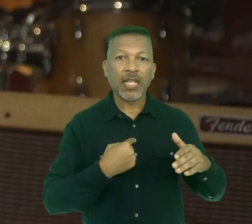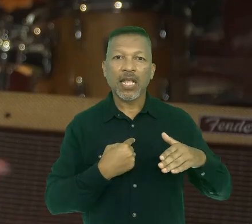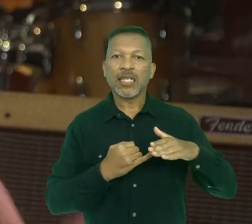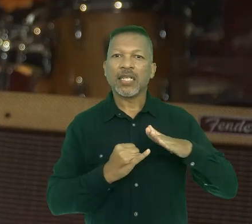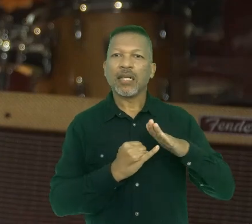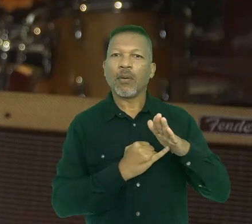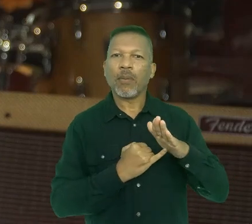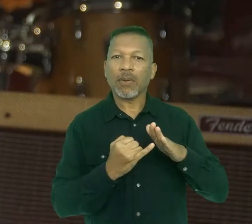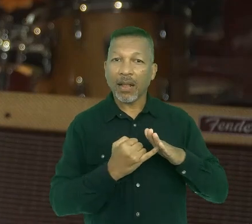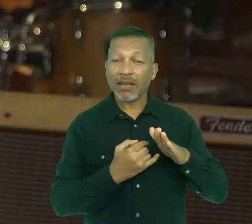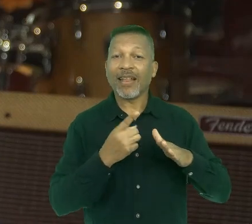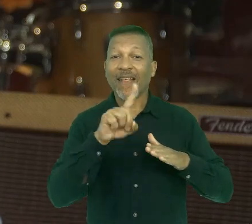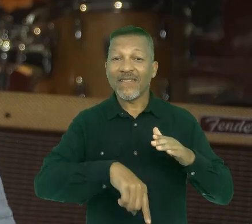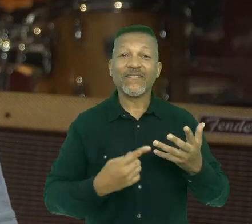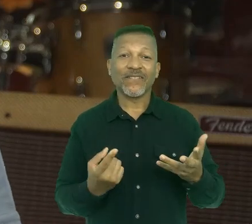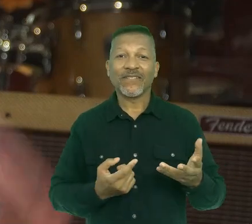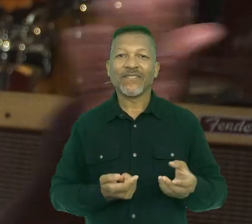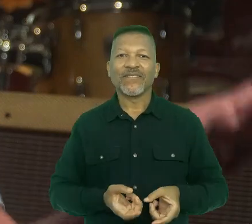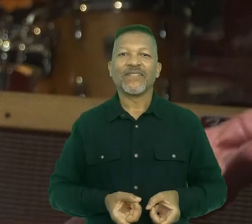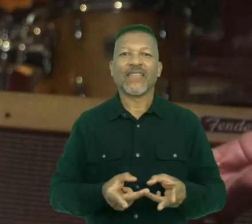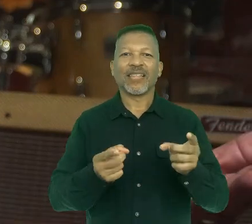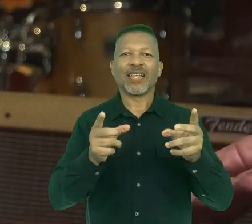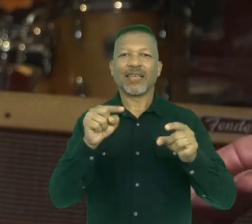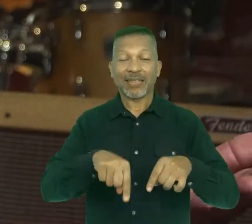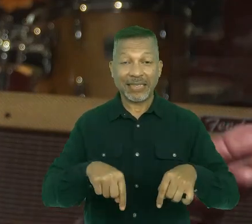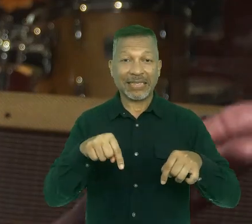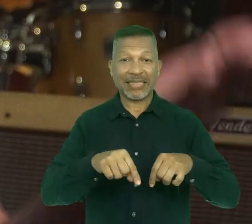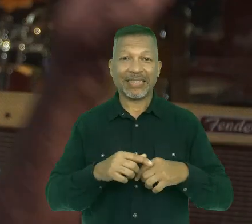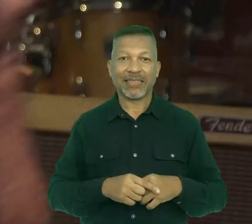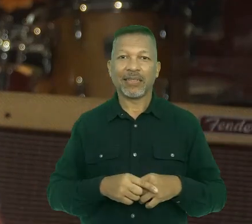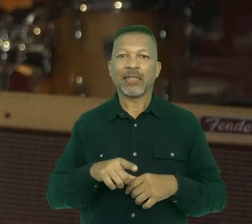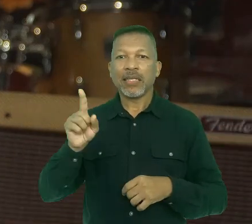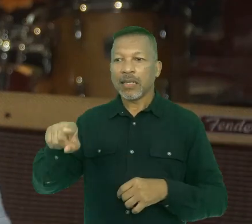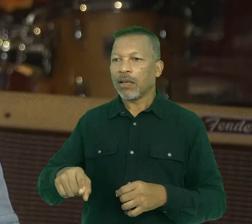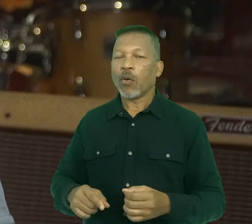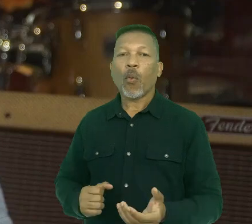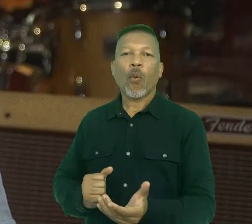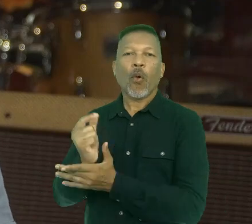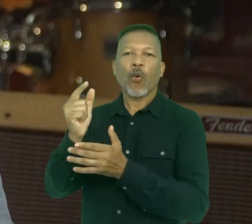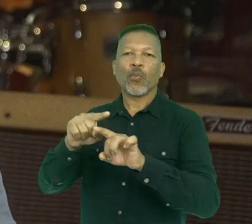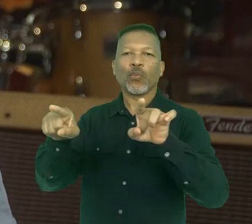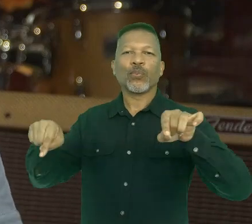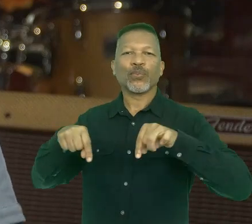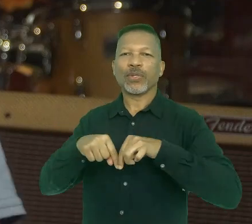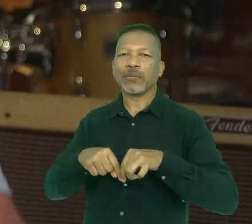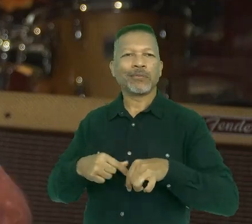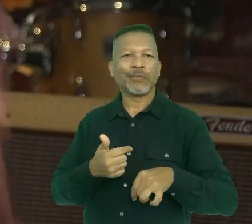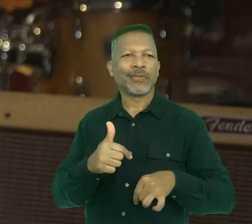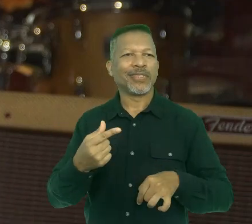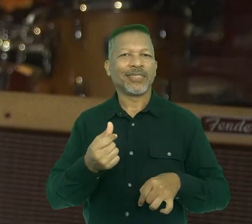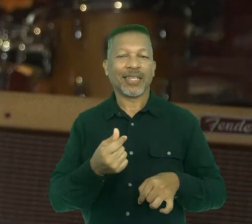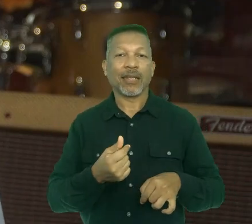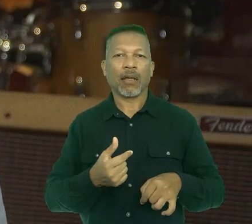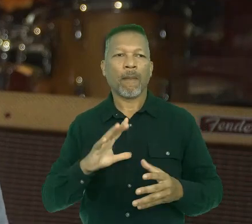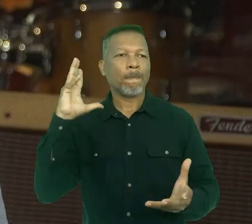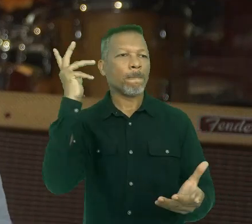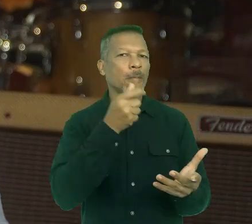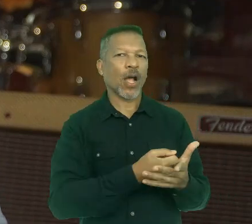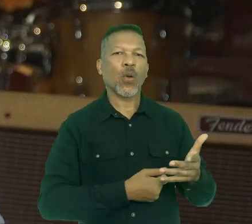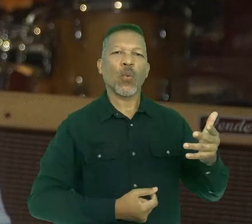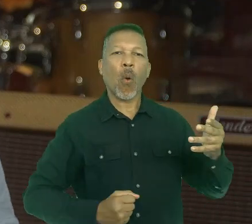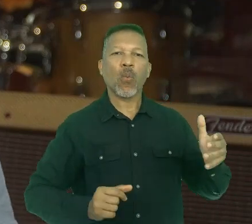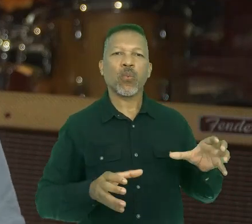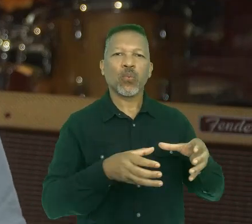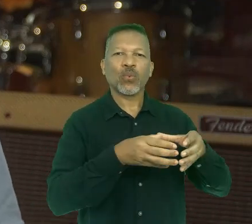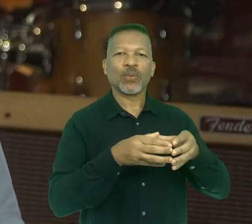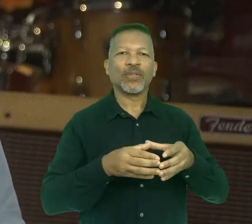dessas pessoas que vendem imóveis aqui no Panorama. E o cara comprou o lote e não tinha dinheiro, pagou com a banda. Aí